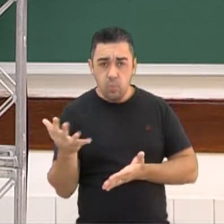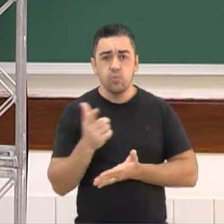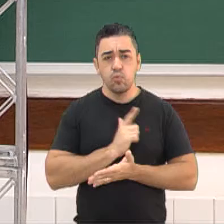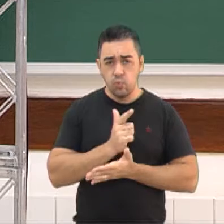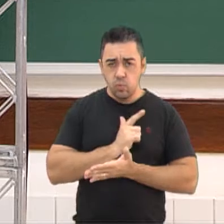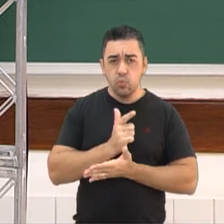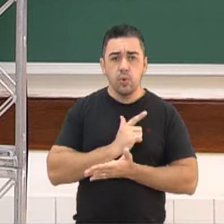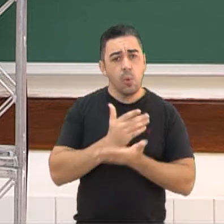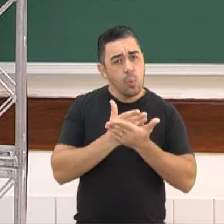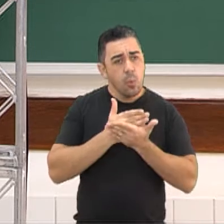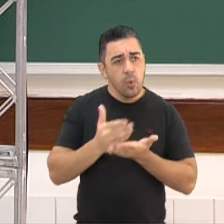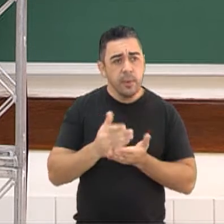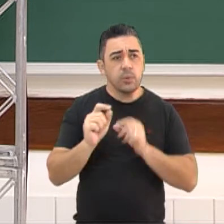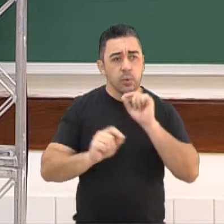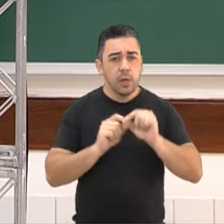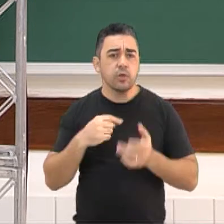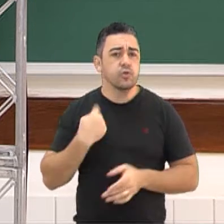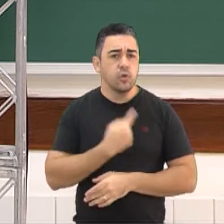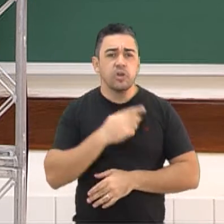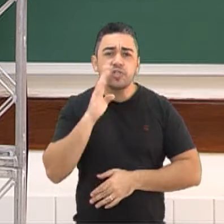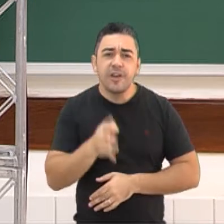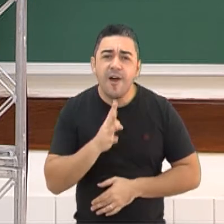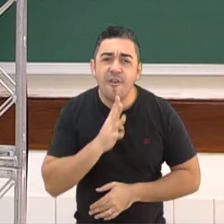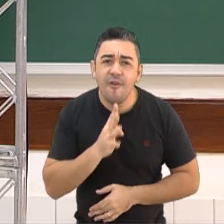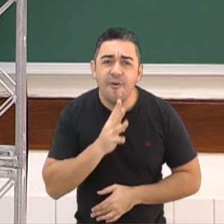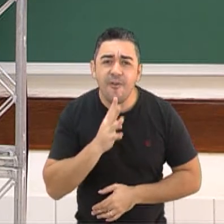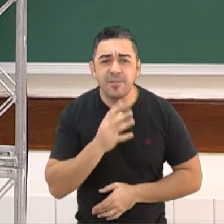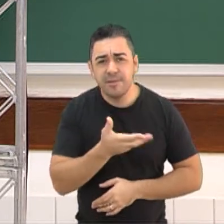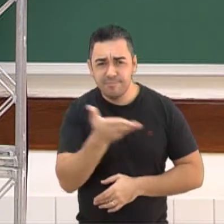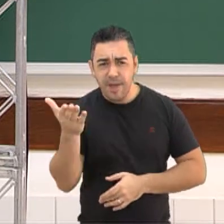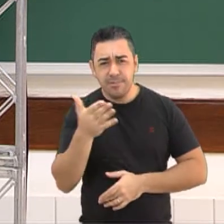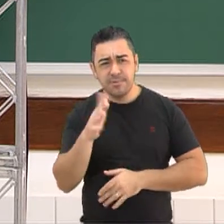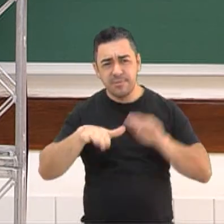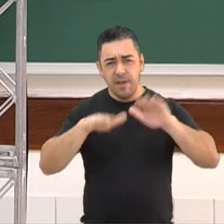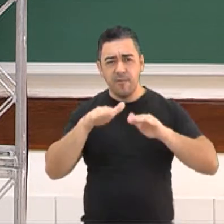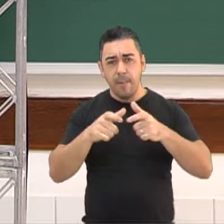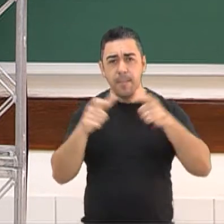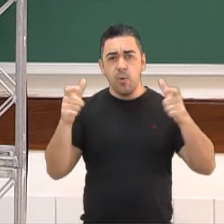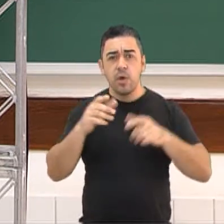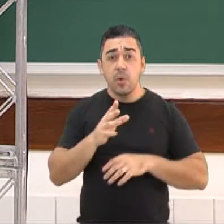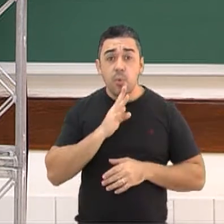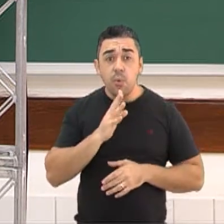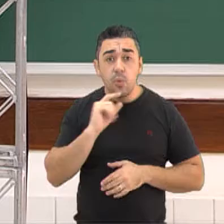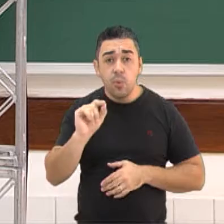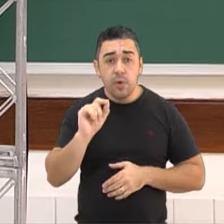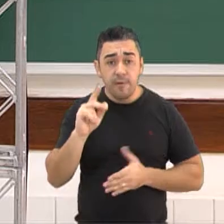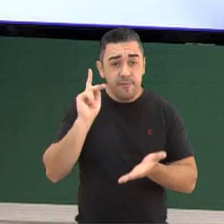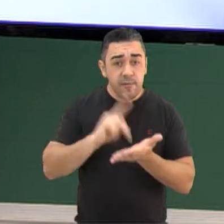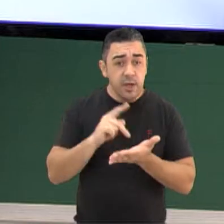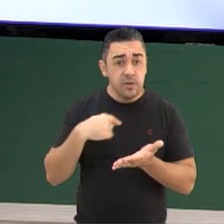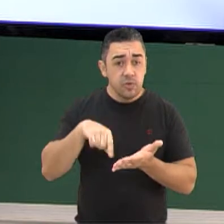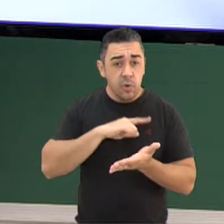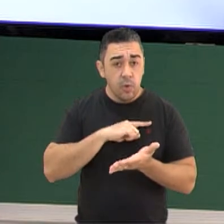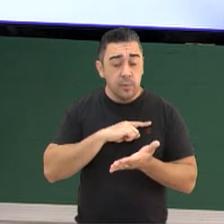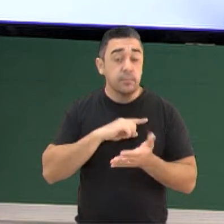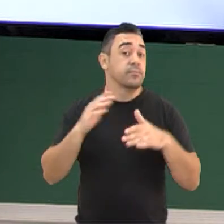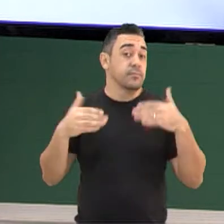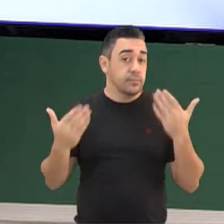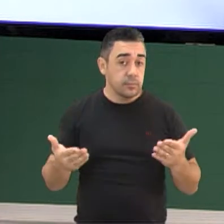passagem, começando por aquilo que nós conhecemos, que é mais próximos da nossa realidade.